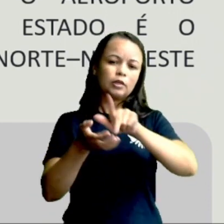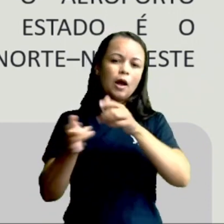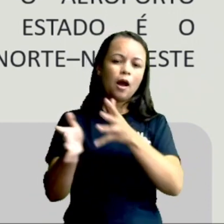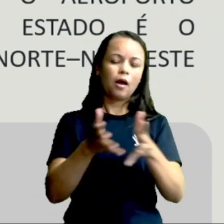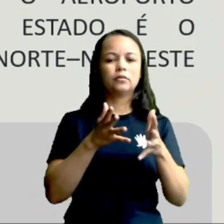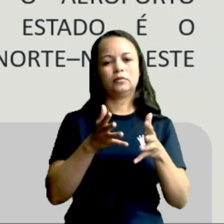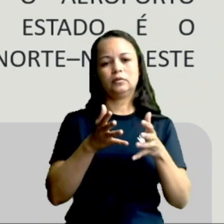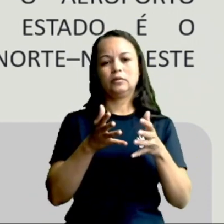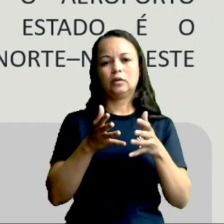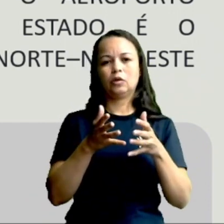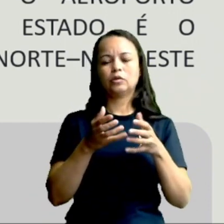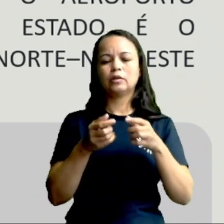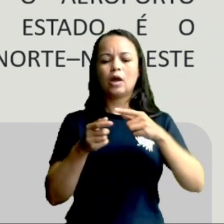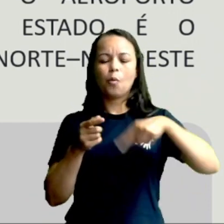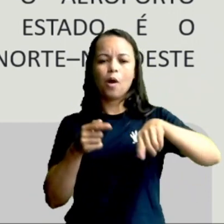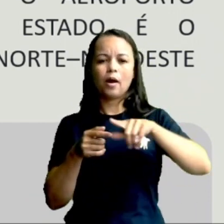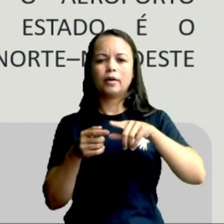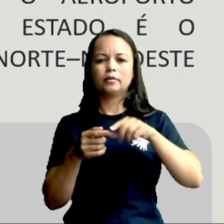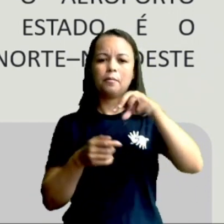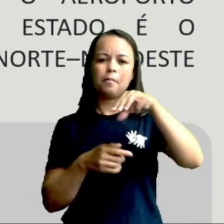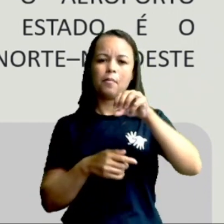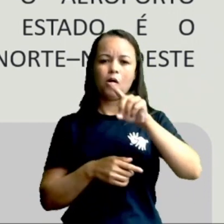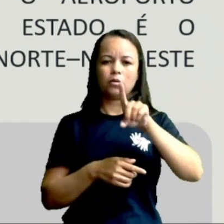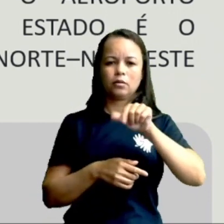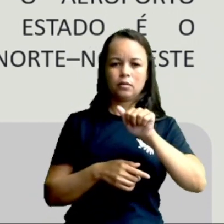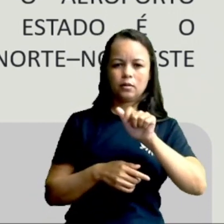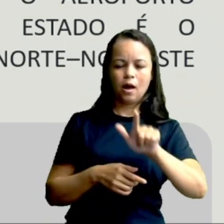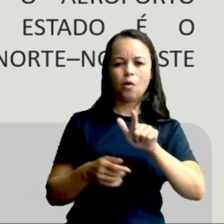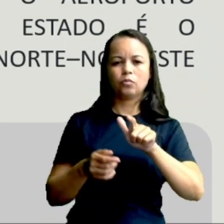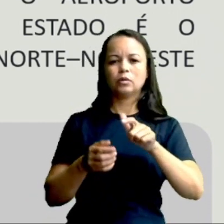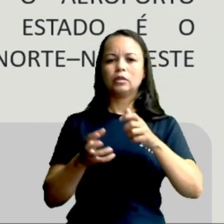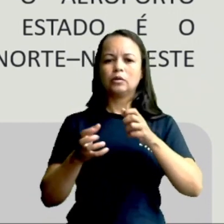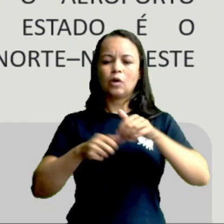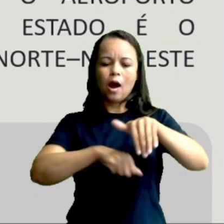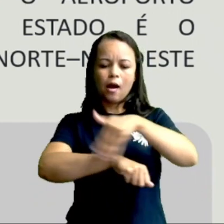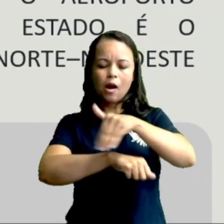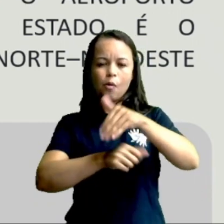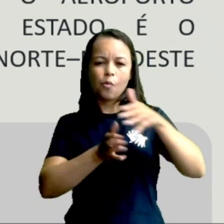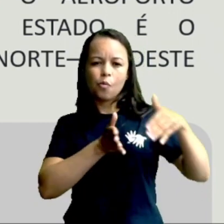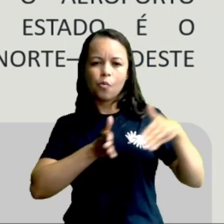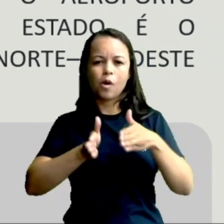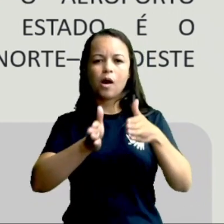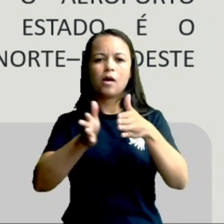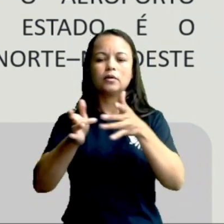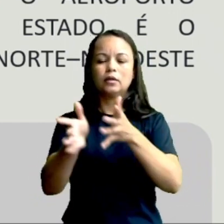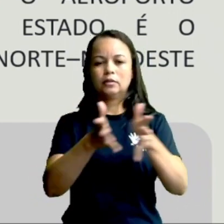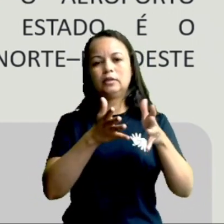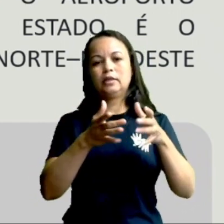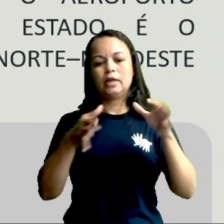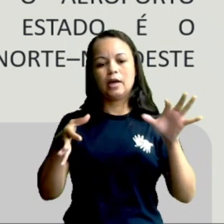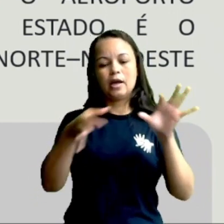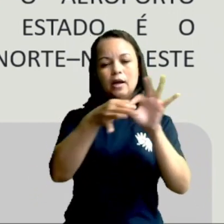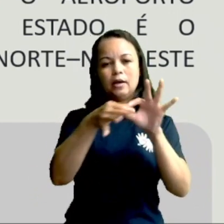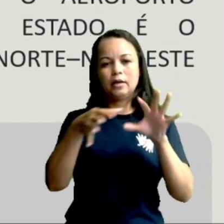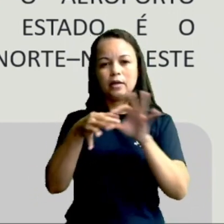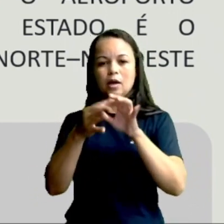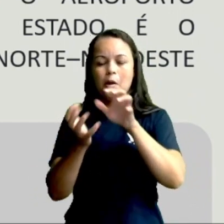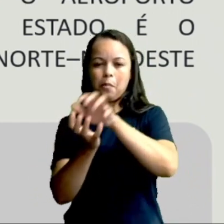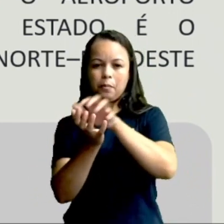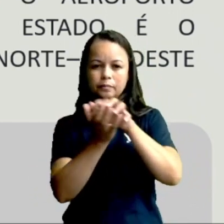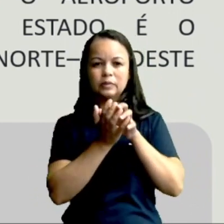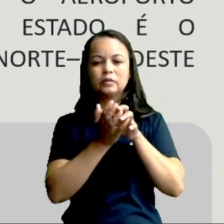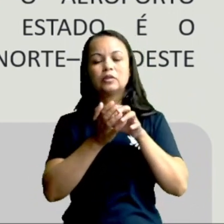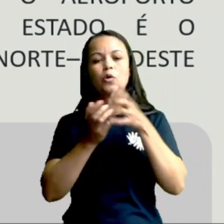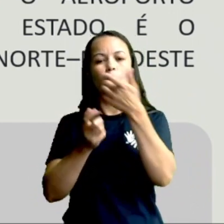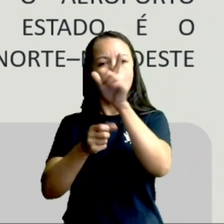rede multimodal com destaque para várias rodovias que ligam as cidades pernambucanas aos demais estados